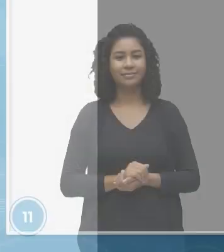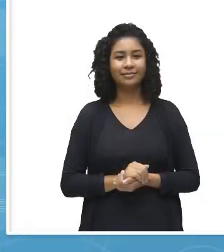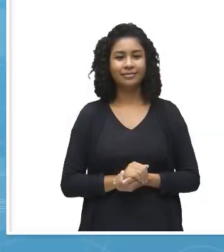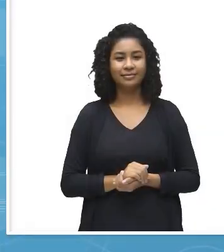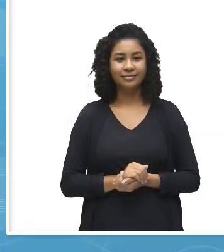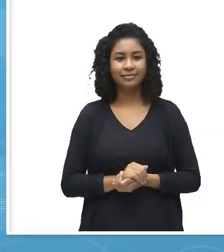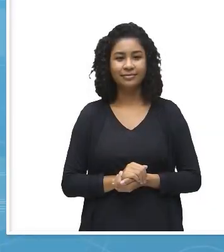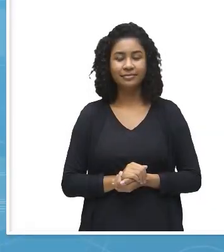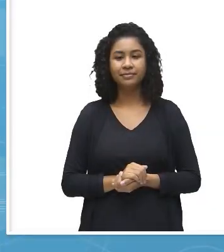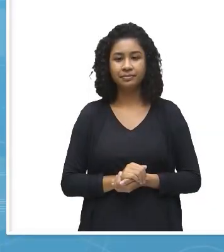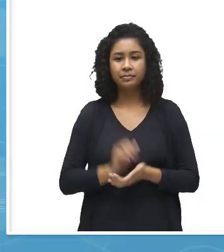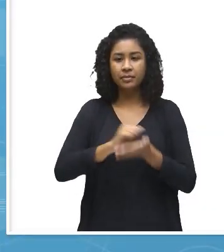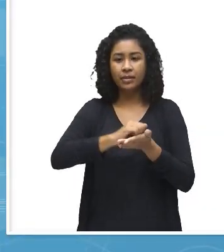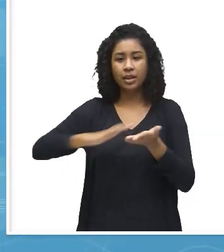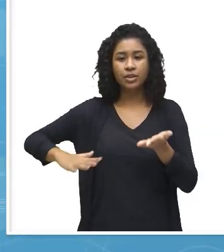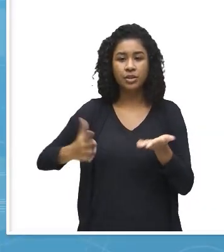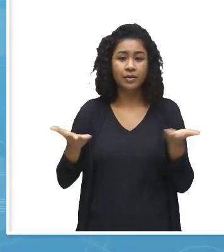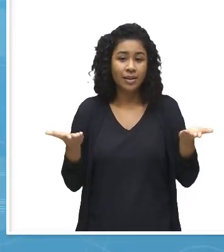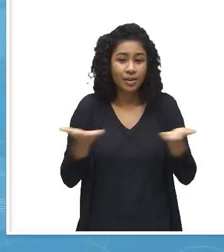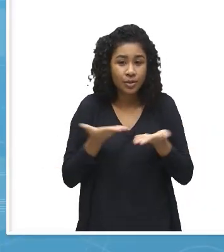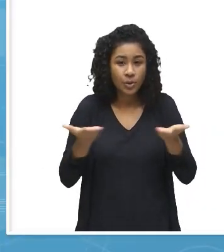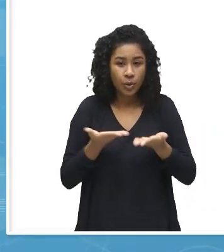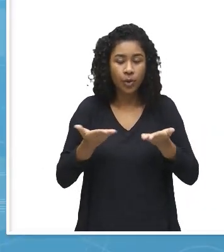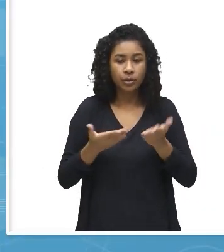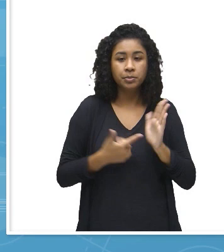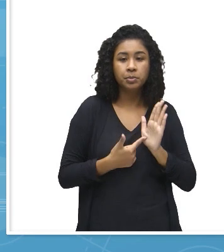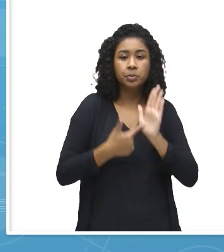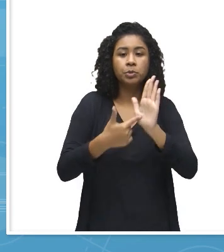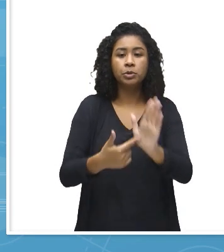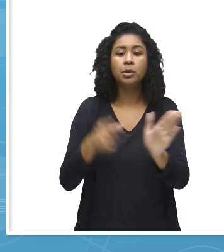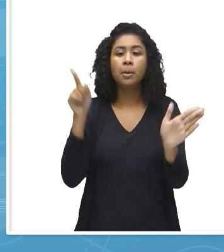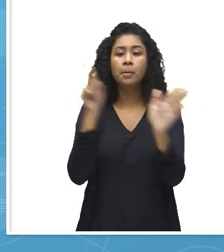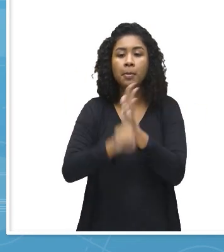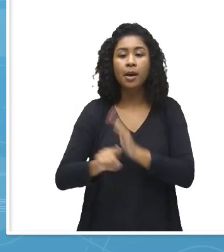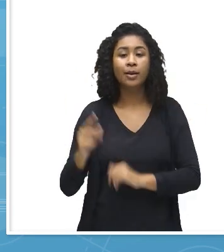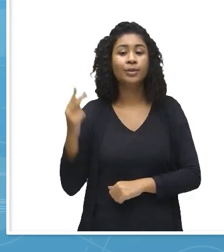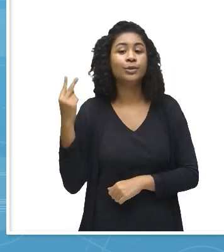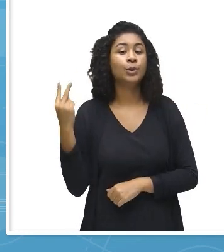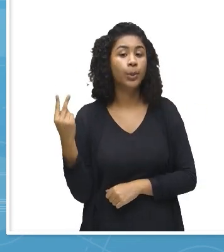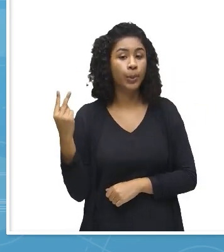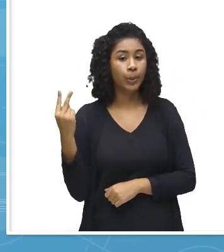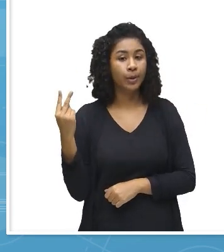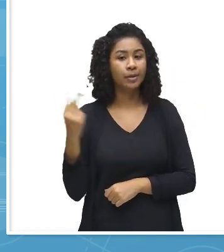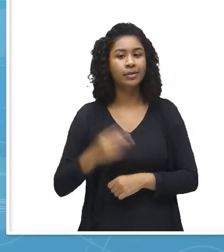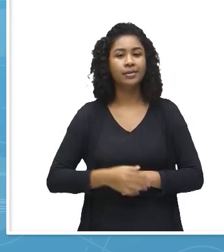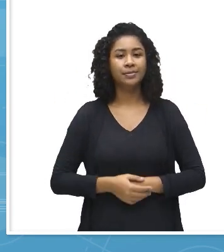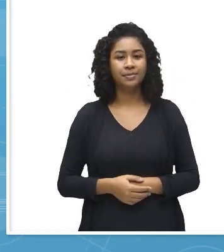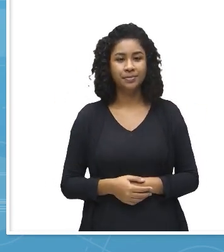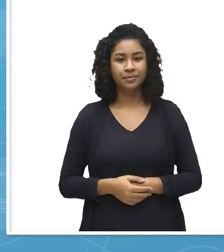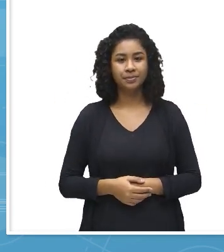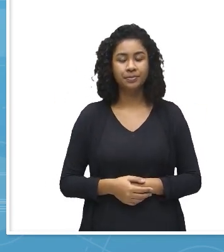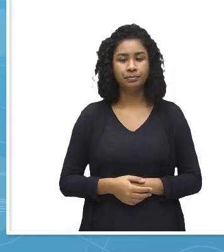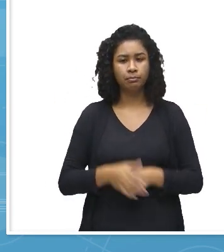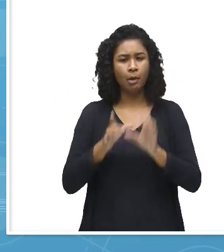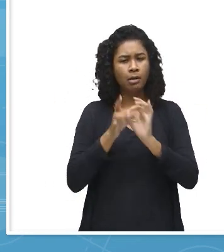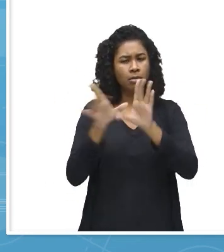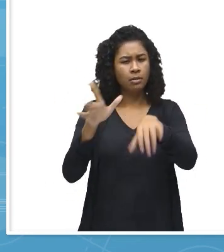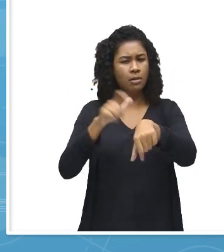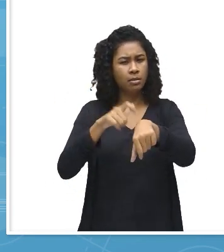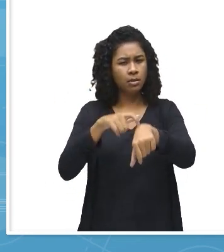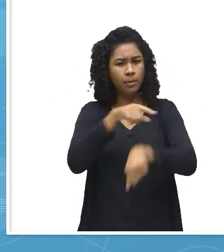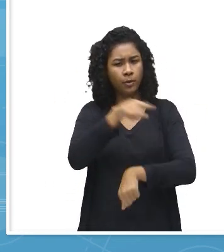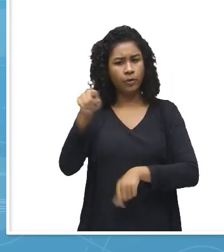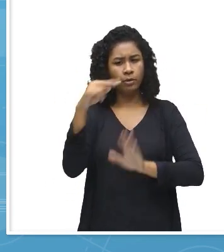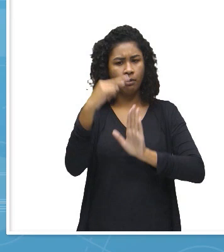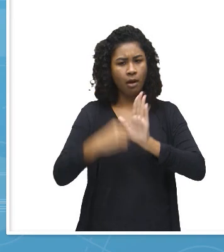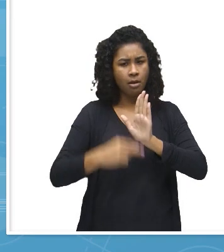Na nossa DL de hoje eu trouxe para vocês duas questões, isso mesmo. E vou deixar aí um tempinho para que vocês